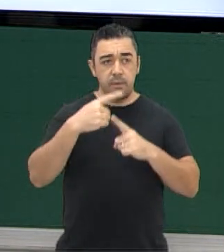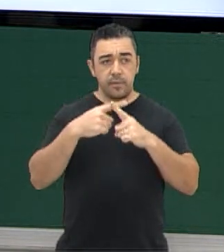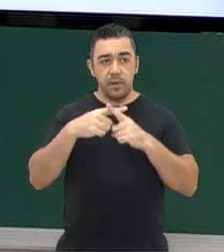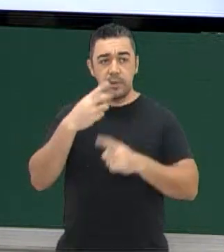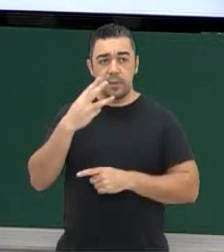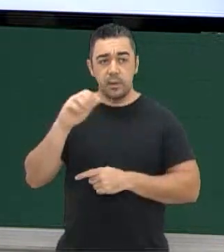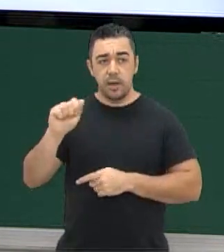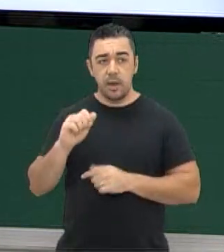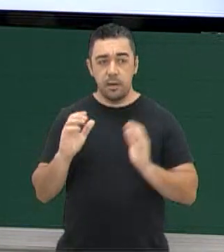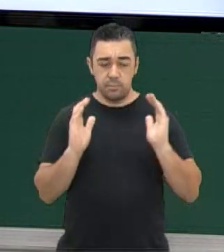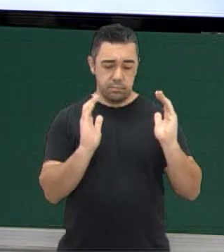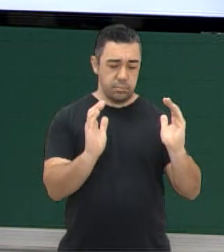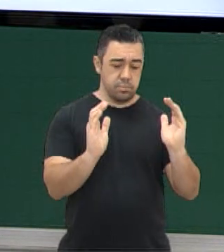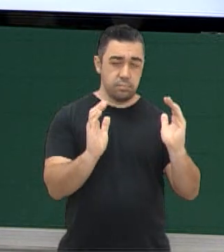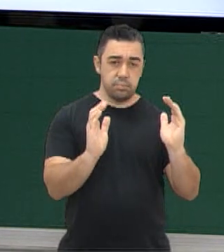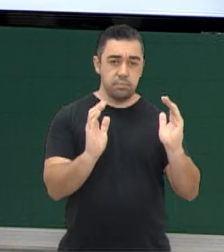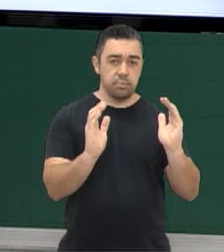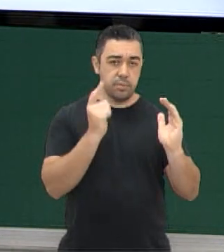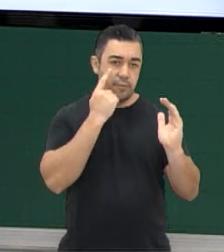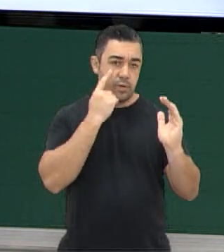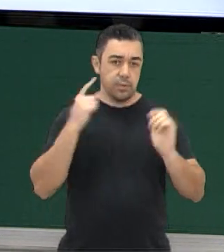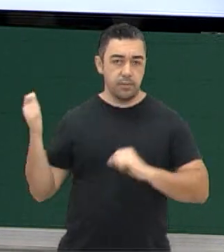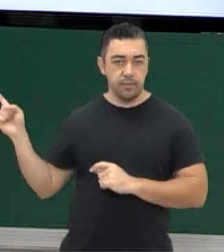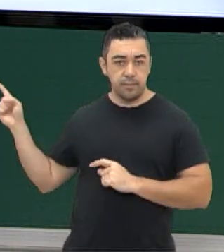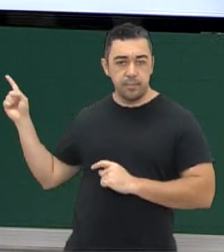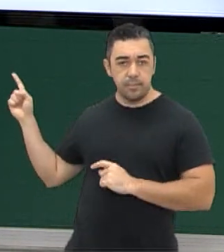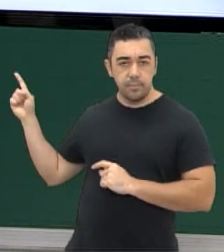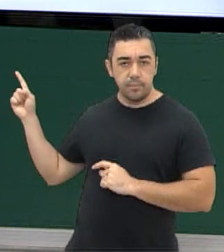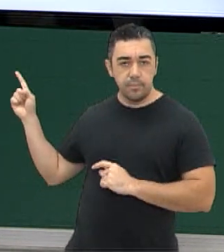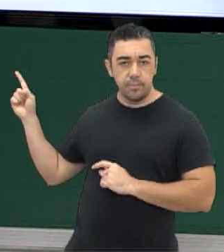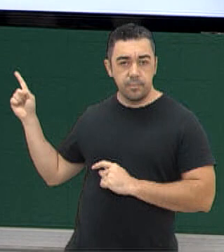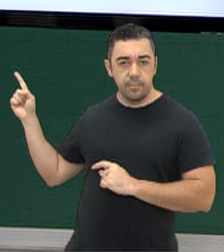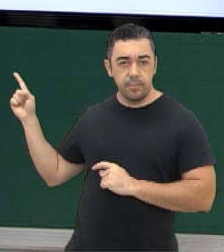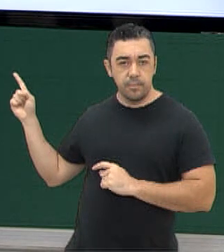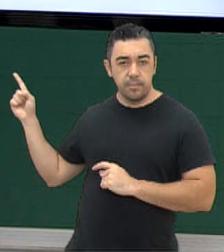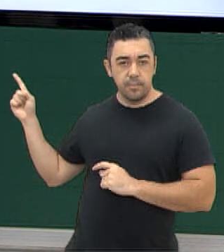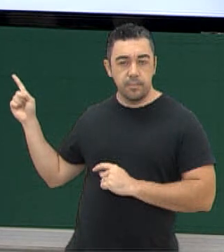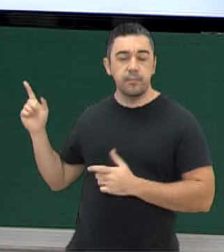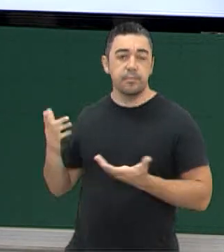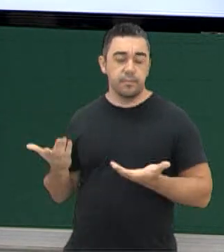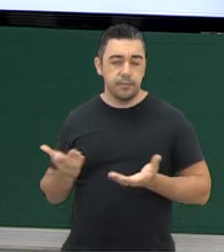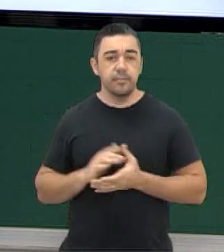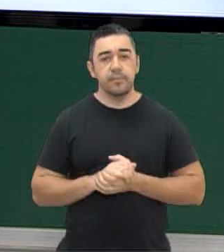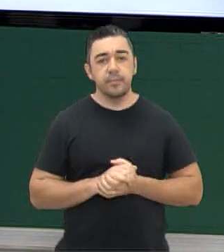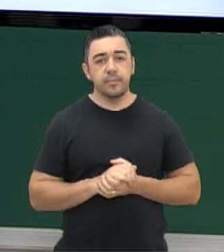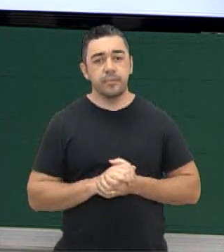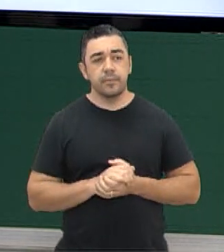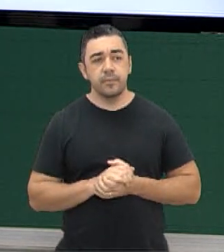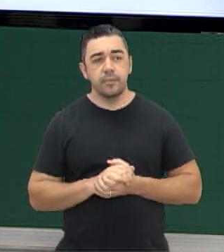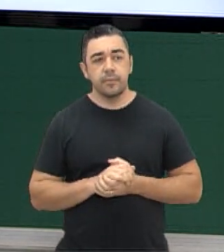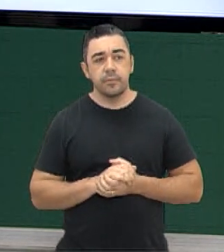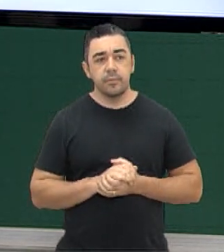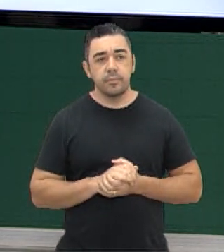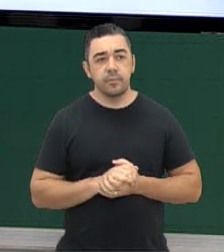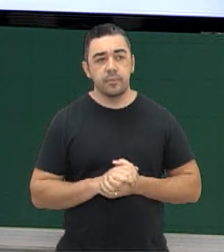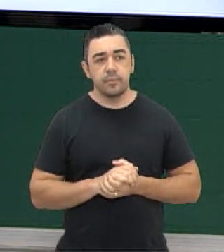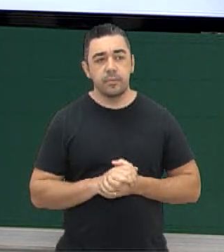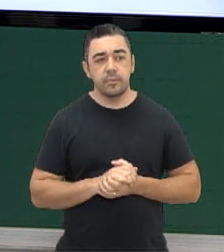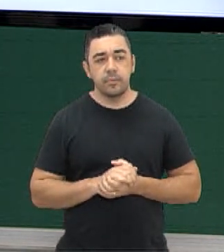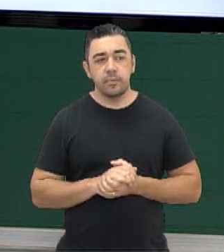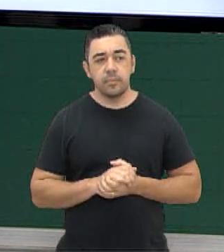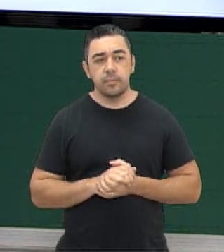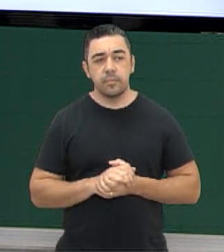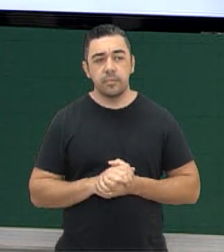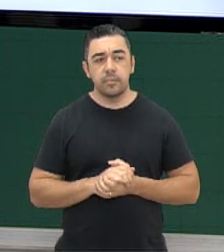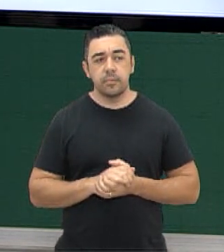Olha aqui, ele fez por partes, está aqui. 5 vezes 3, 15. A ao quadrado vezes a ao